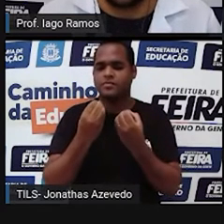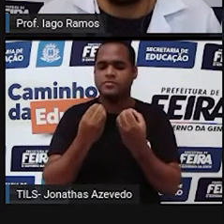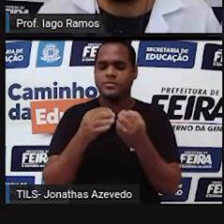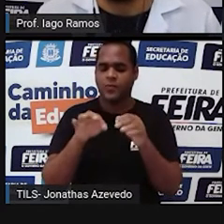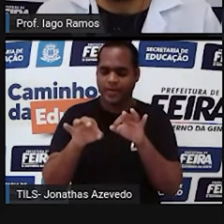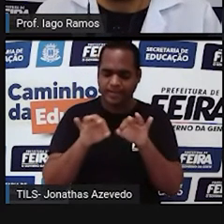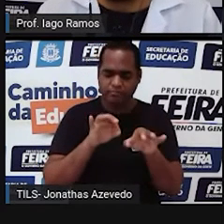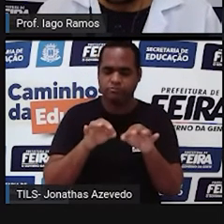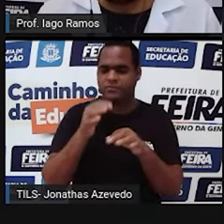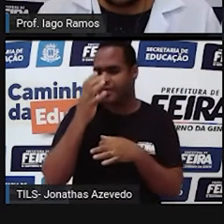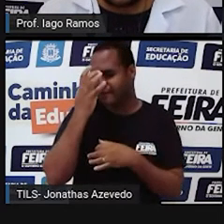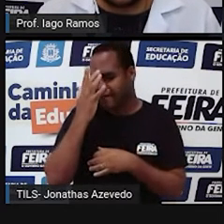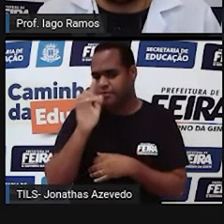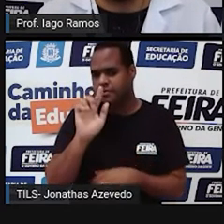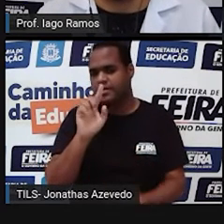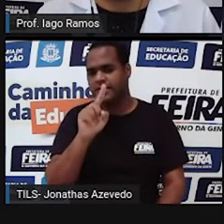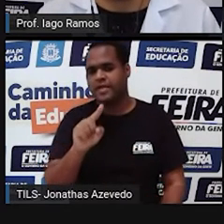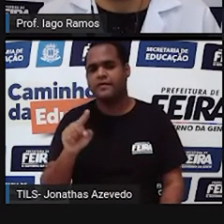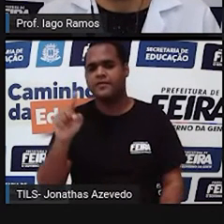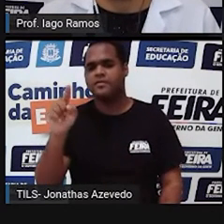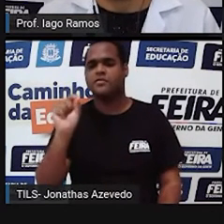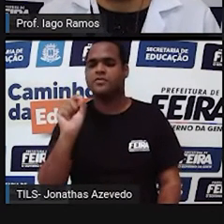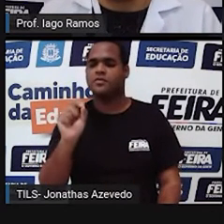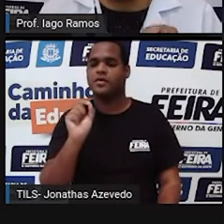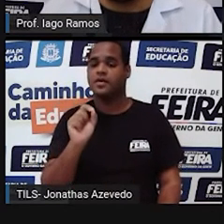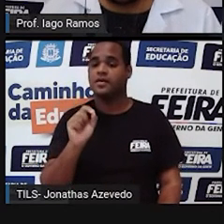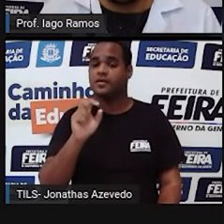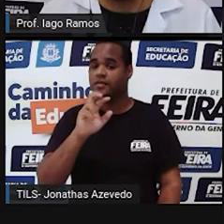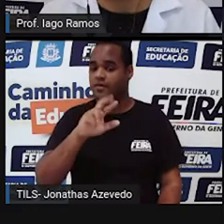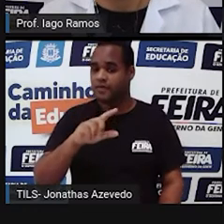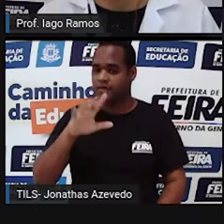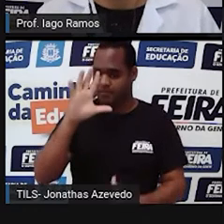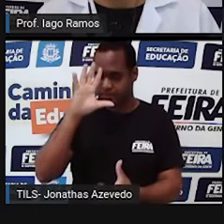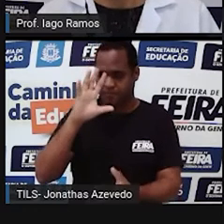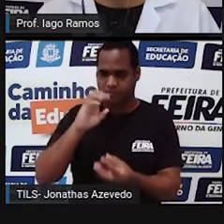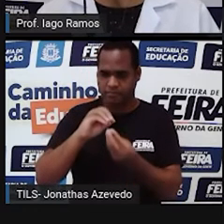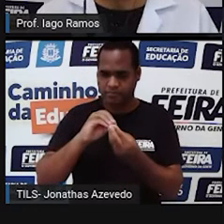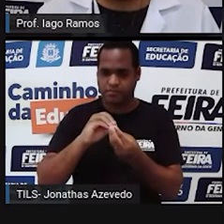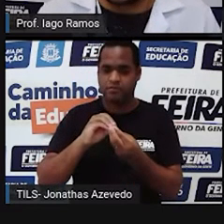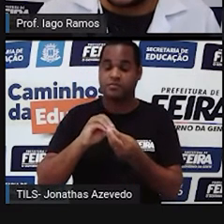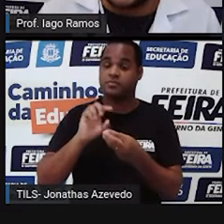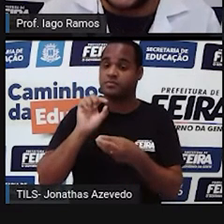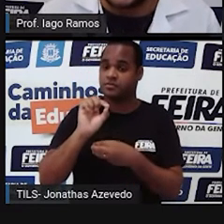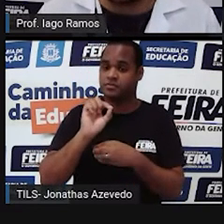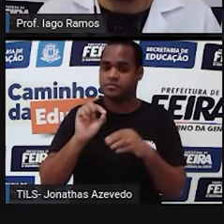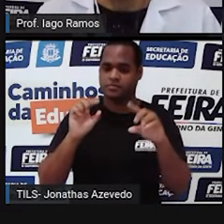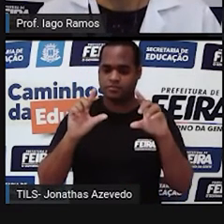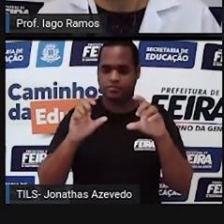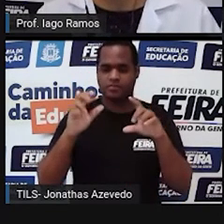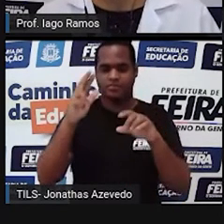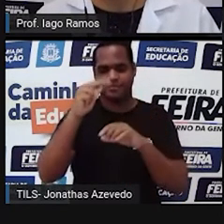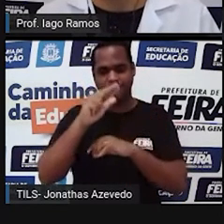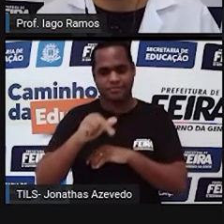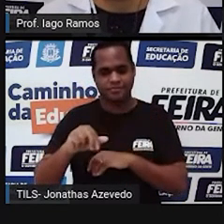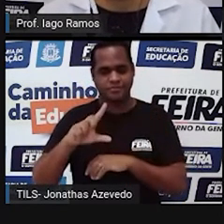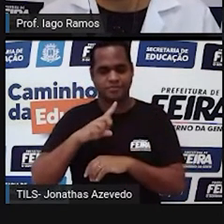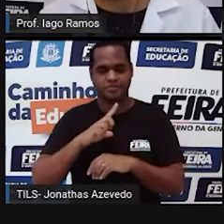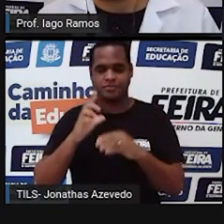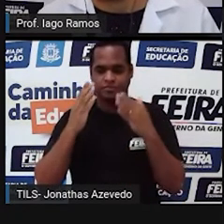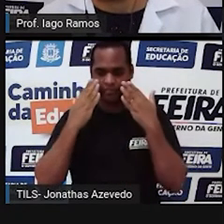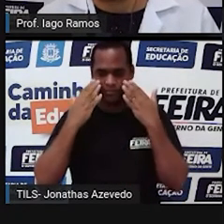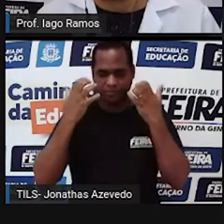gráfico? Gráficos, né, são formas resumidas e ilustradas de